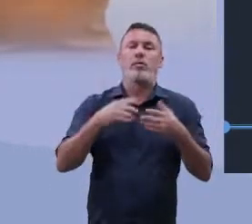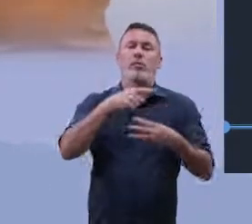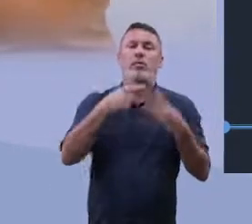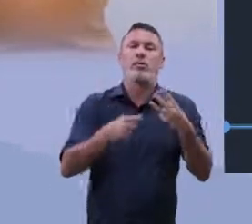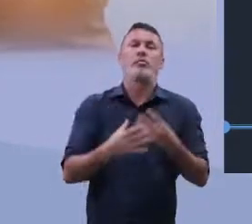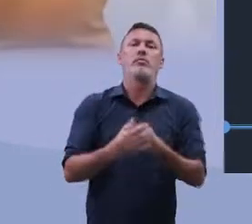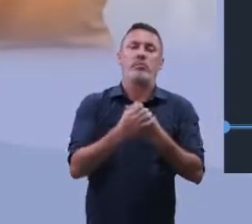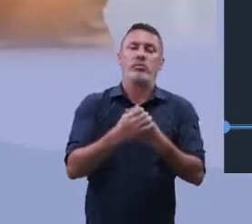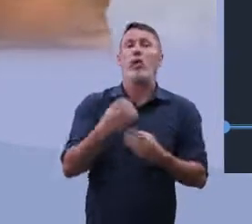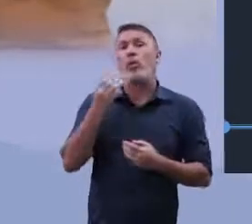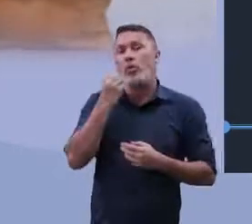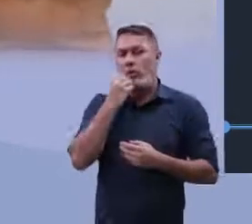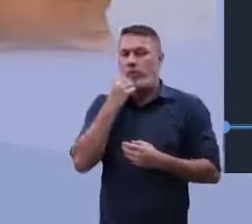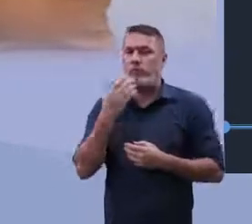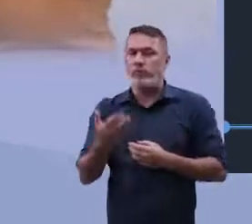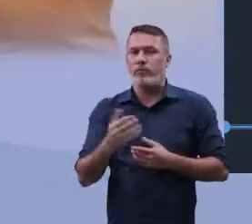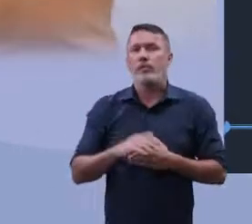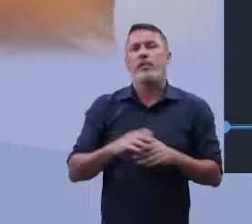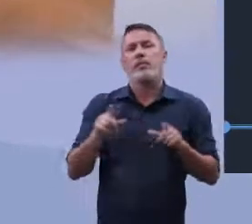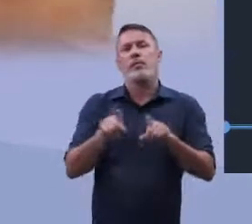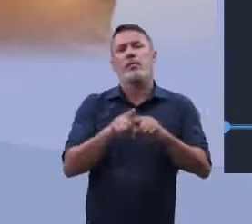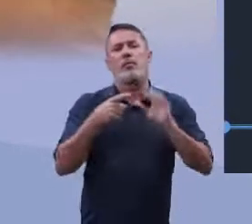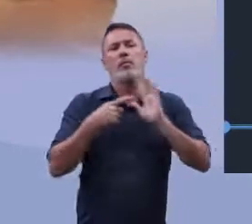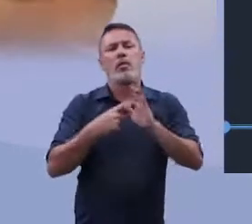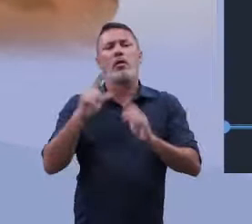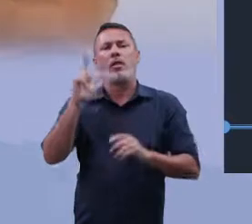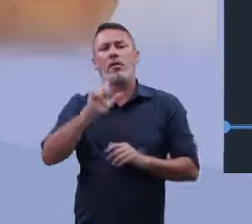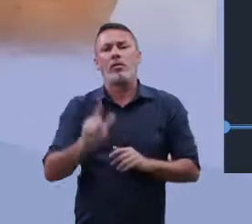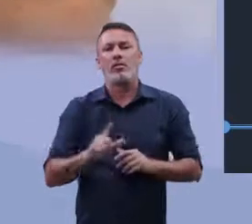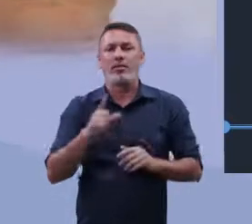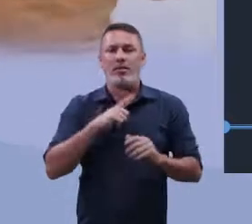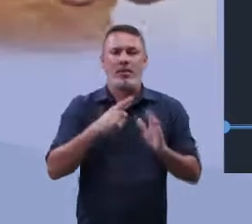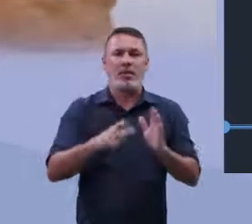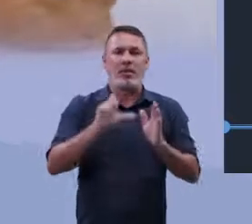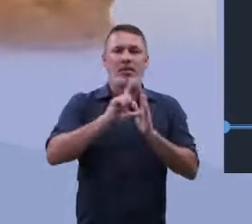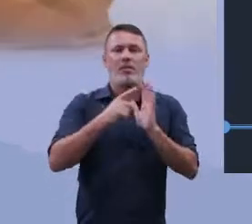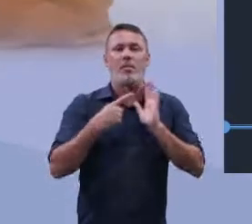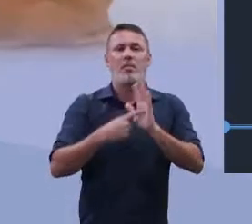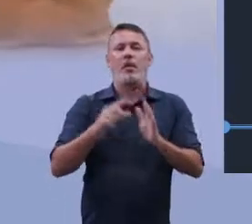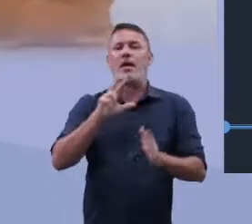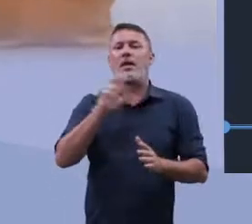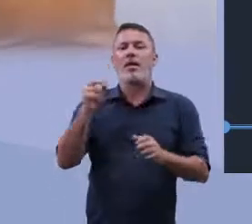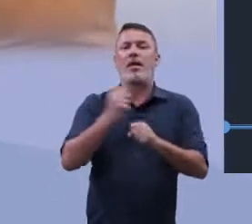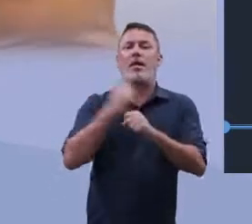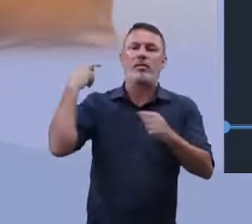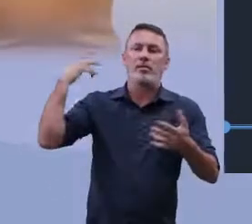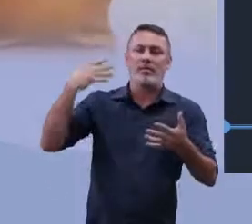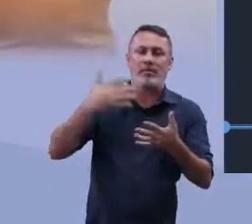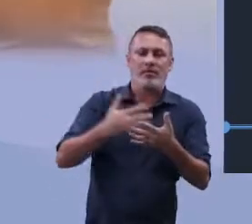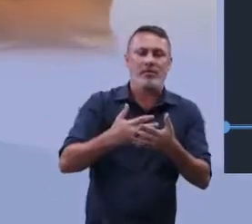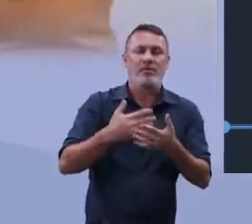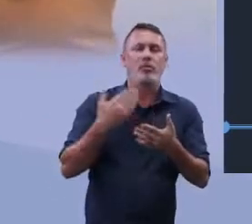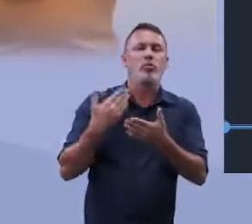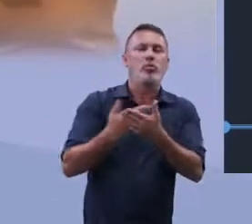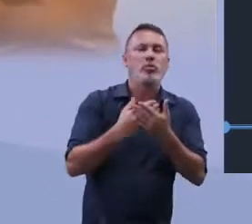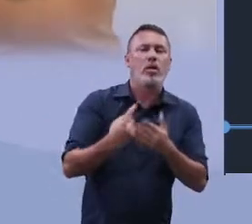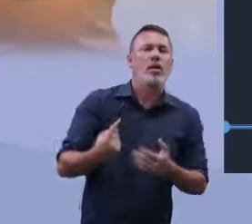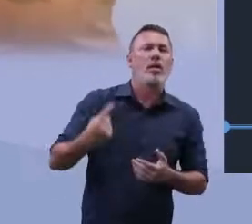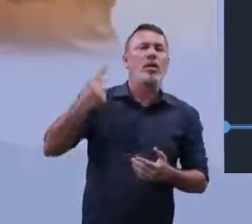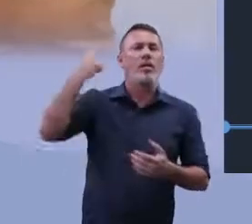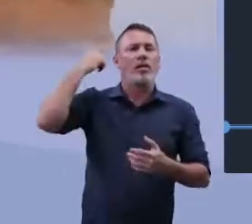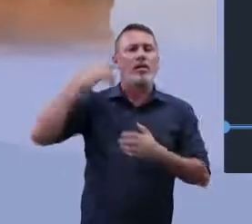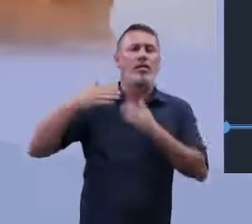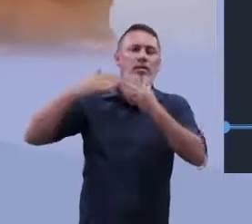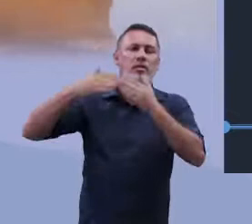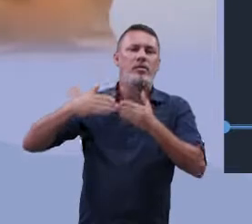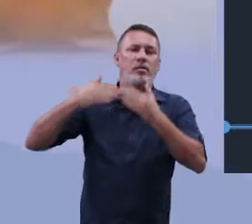um todo. Obviamente, mostrei a vocês como que a literatura, a exemplo do quentismo, ela apresentou o nosso país.